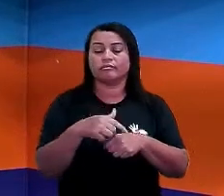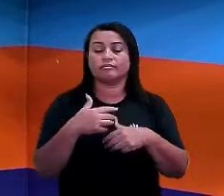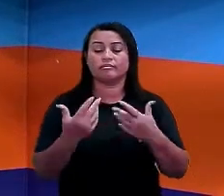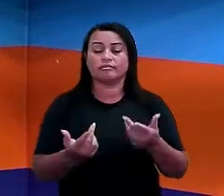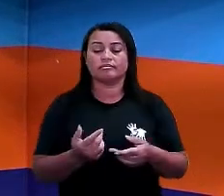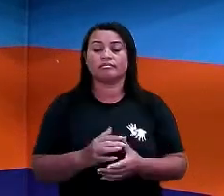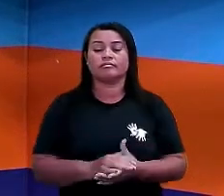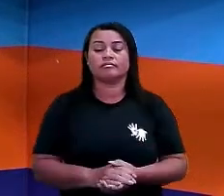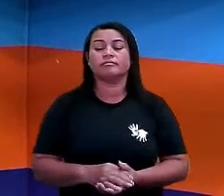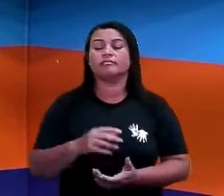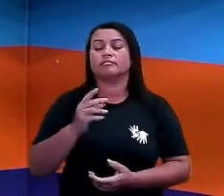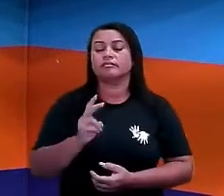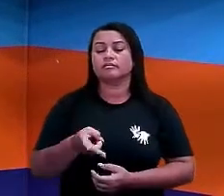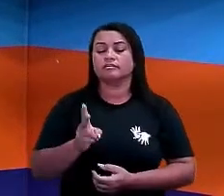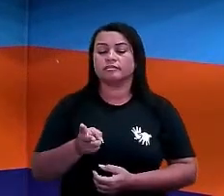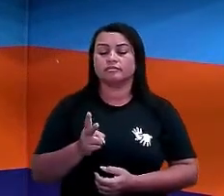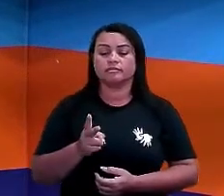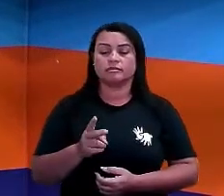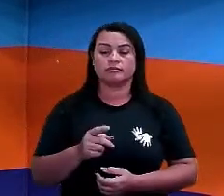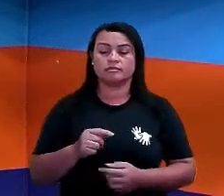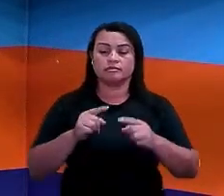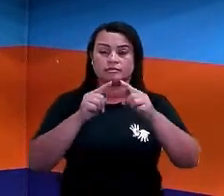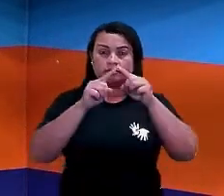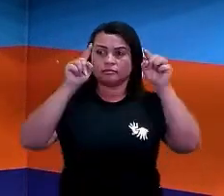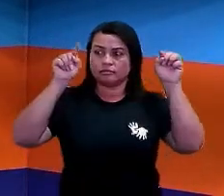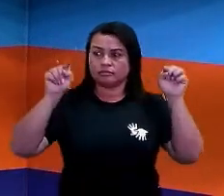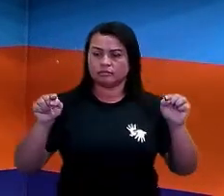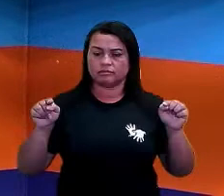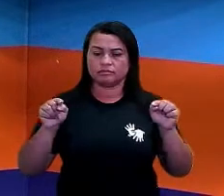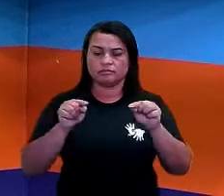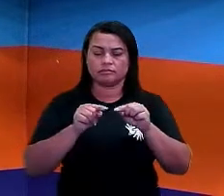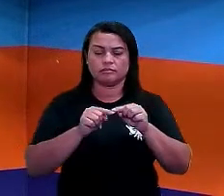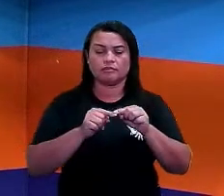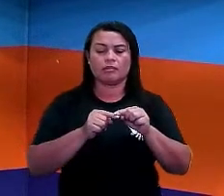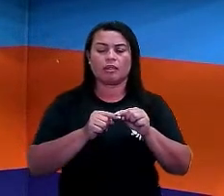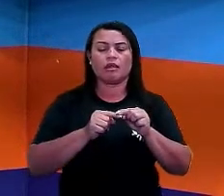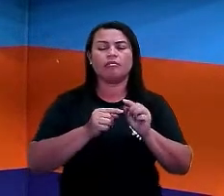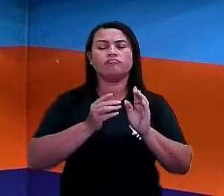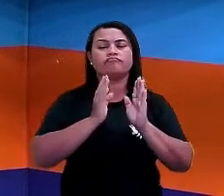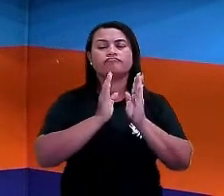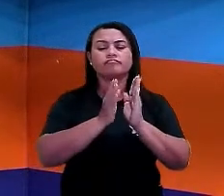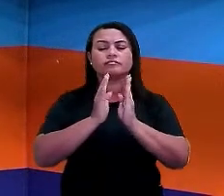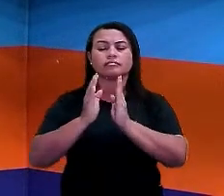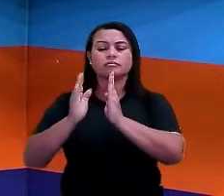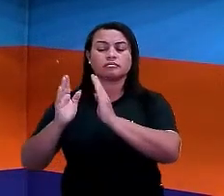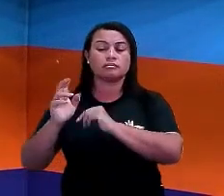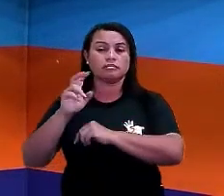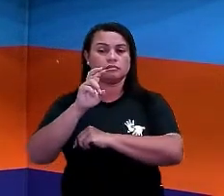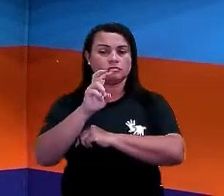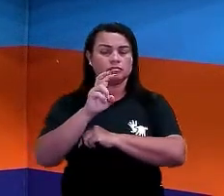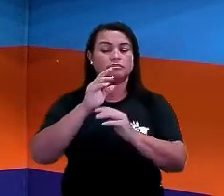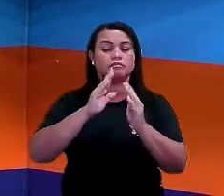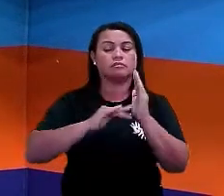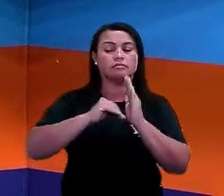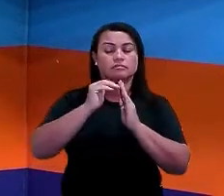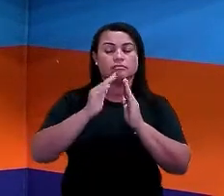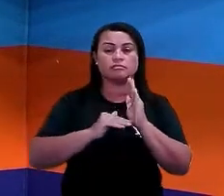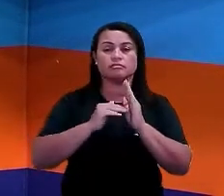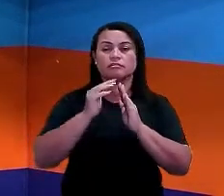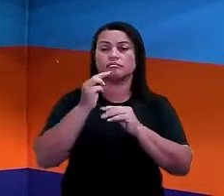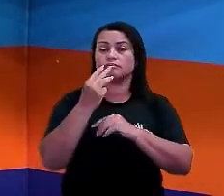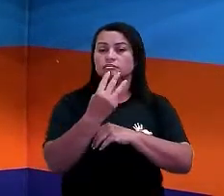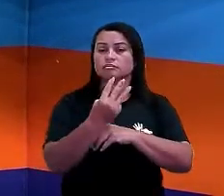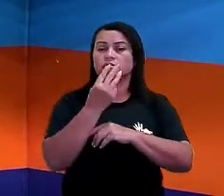ó, vamos continuar. Esta região retangular foi dividida em 5 partes iguais e foram pintadas 3